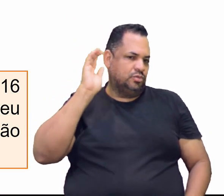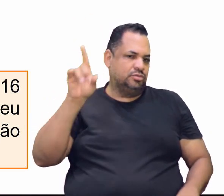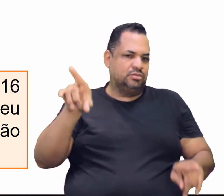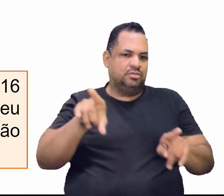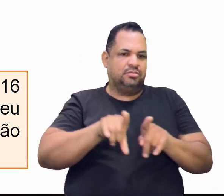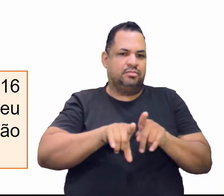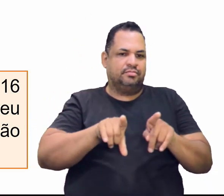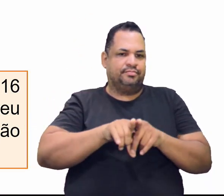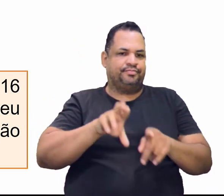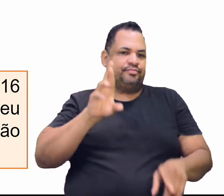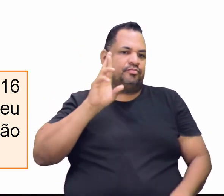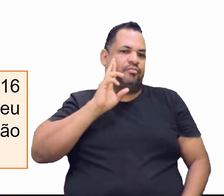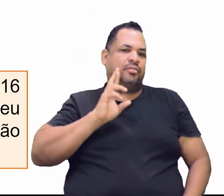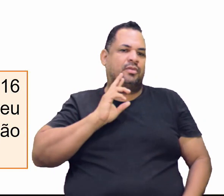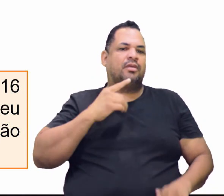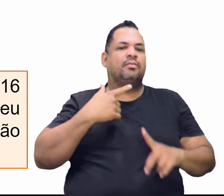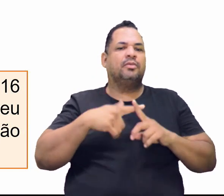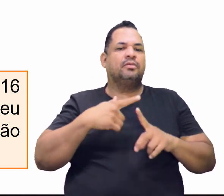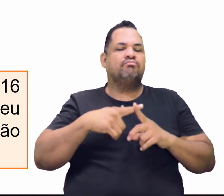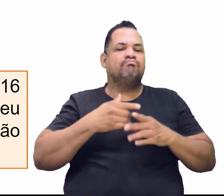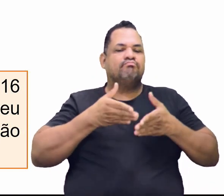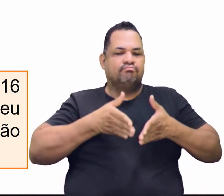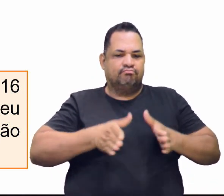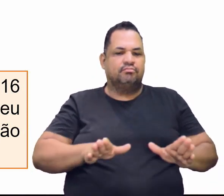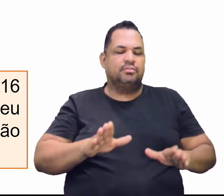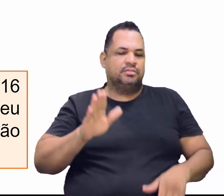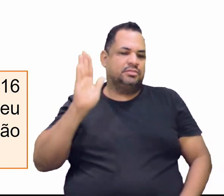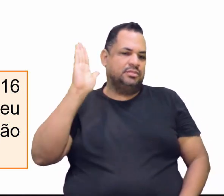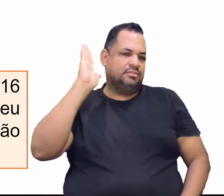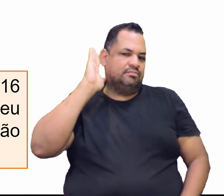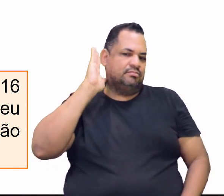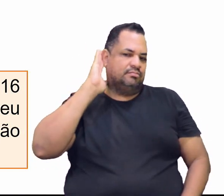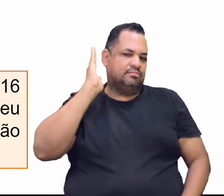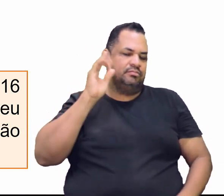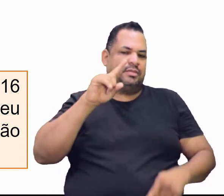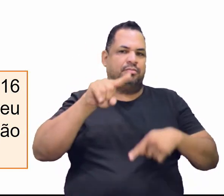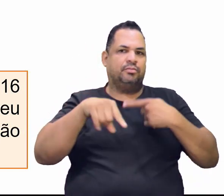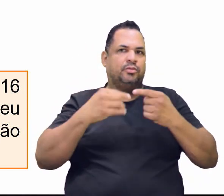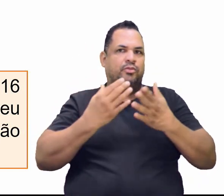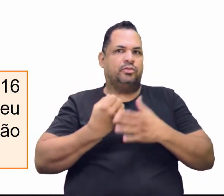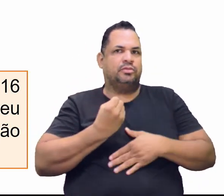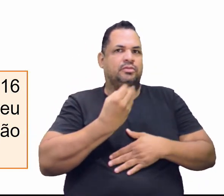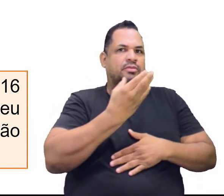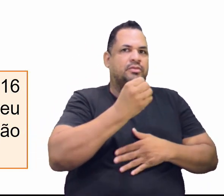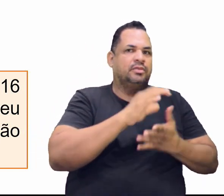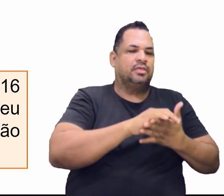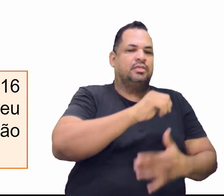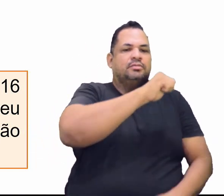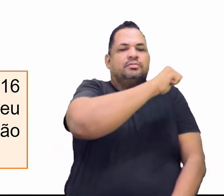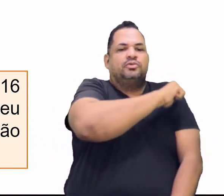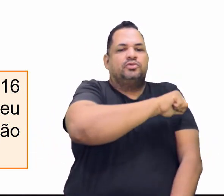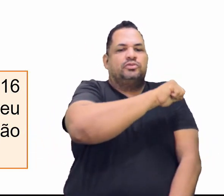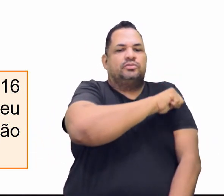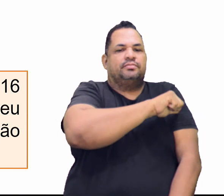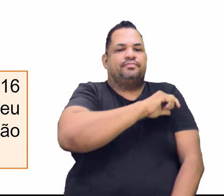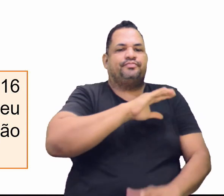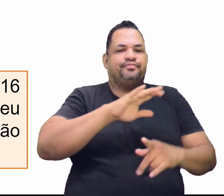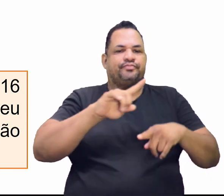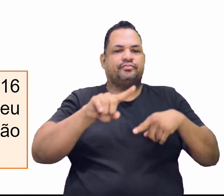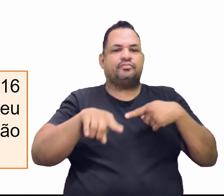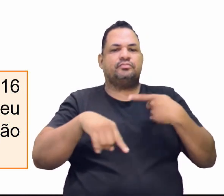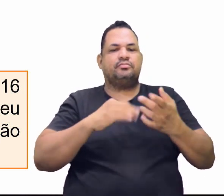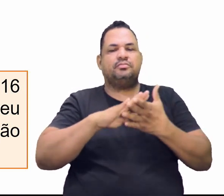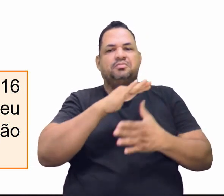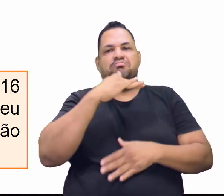Rondônia. Porque ele é mato-grossense, né? E aí vai para o Rio de Janeiro, se muda, acaba